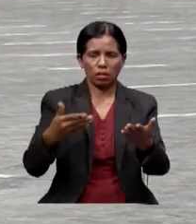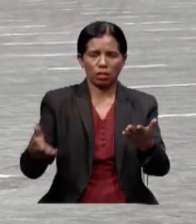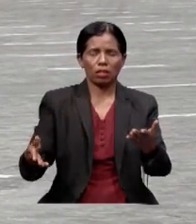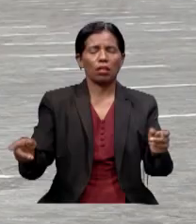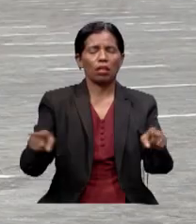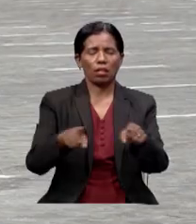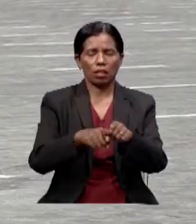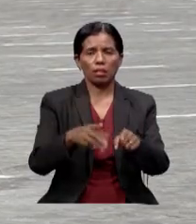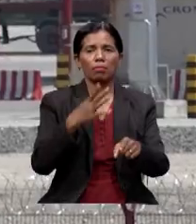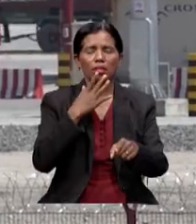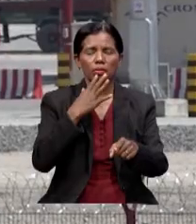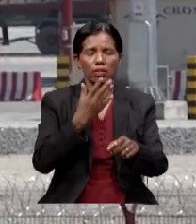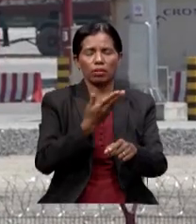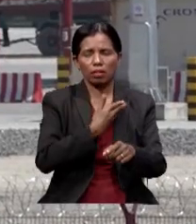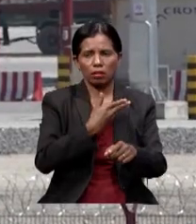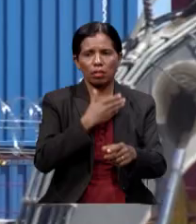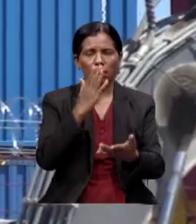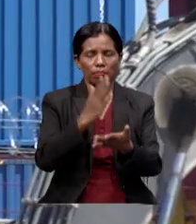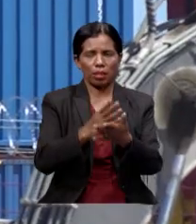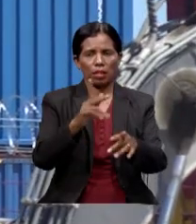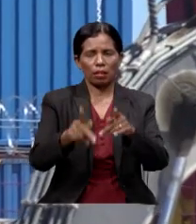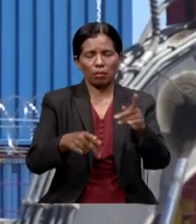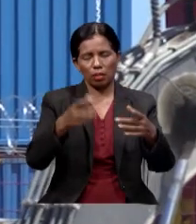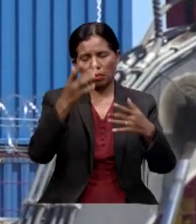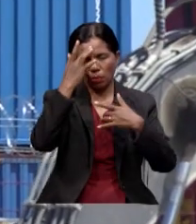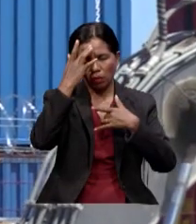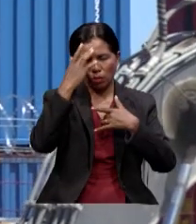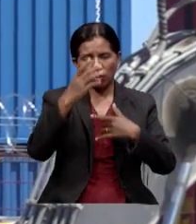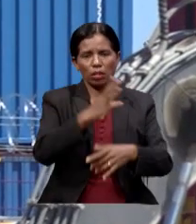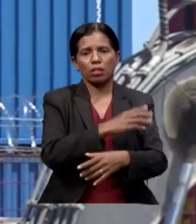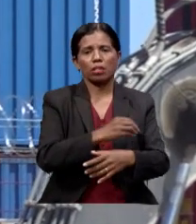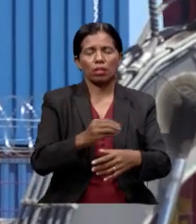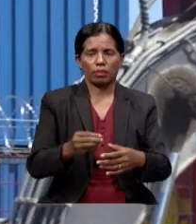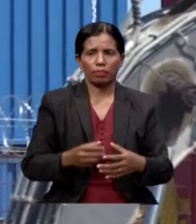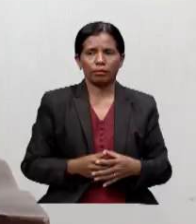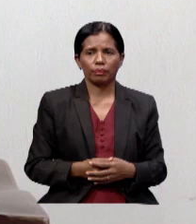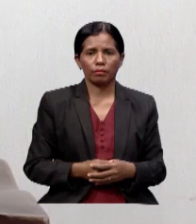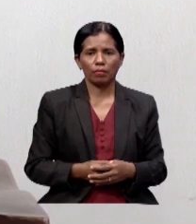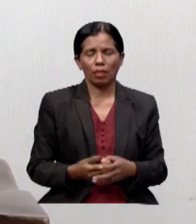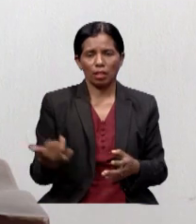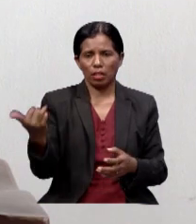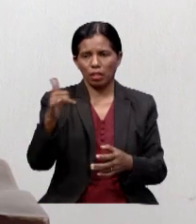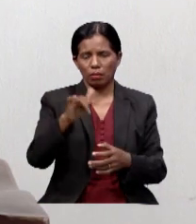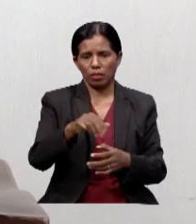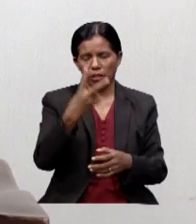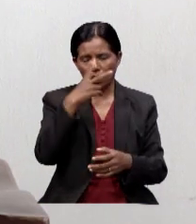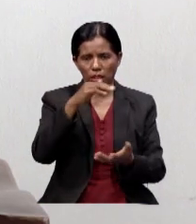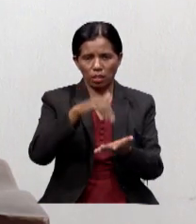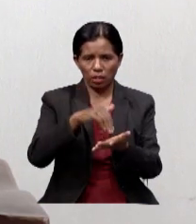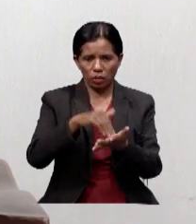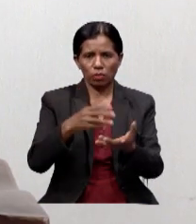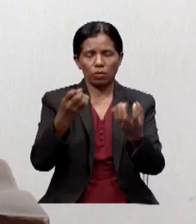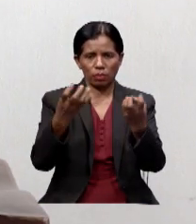homidar folin sae, tamba atu prevene cidadão husi moras colesterol no diabetes. Ita bot sira hareti ona estudos